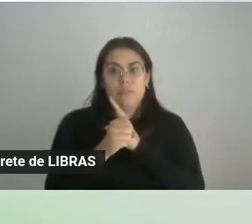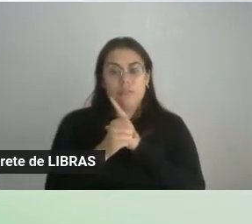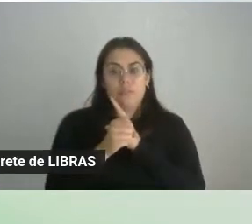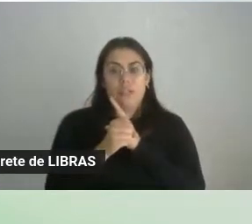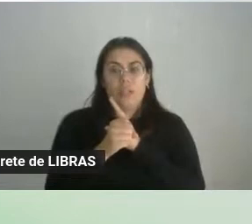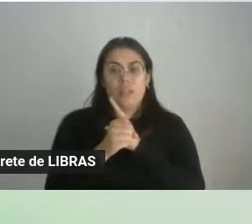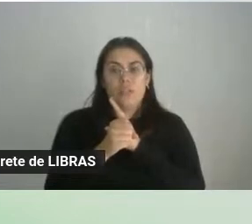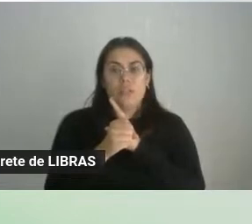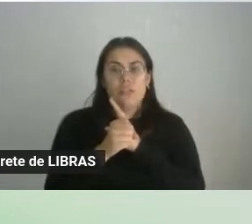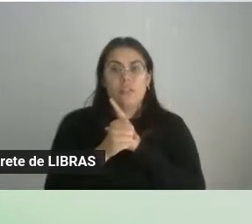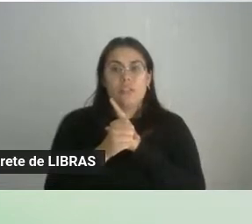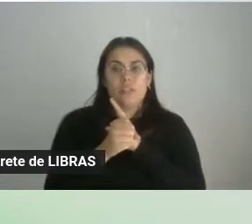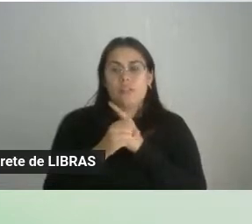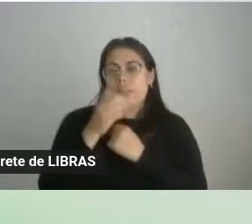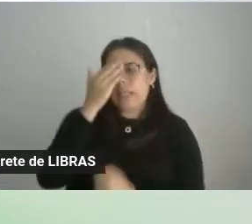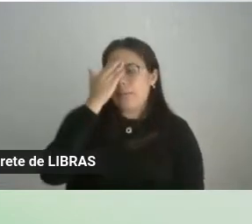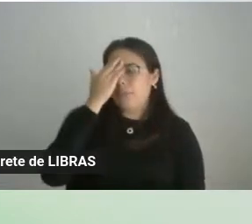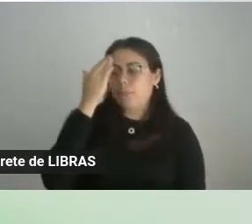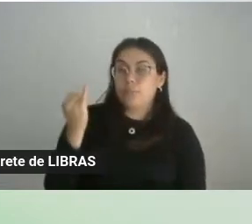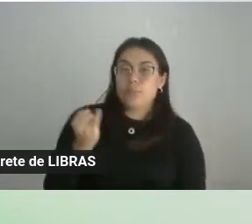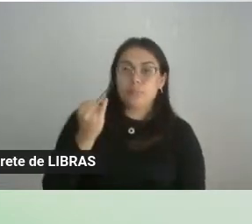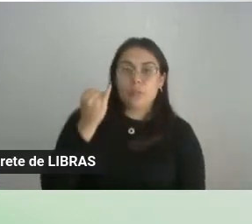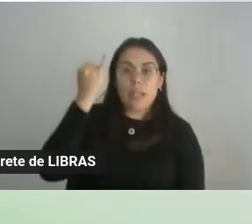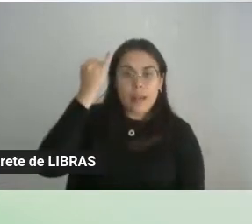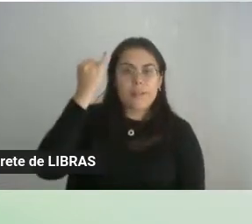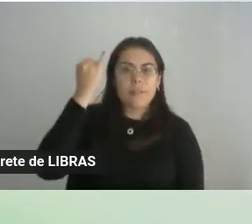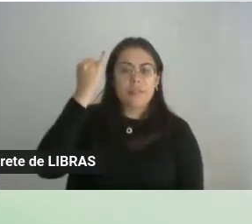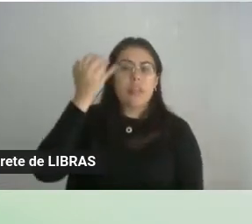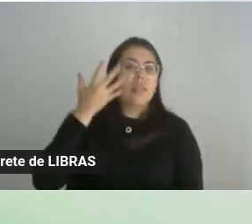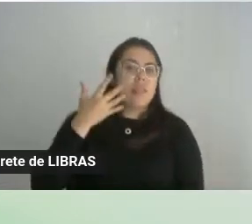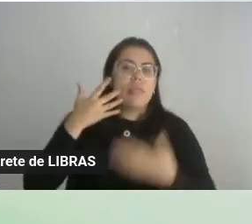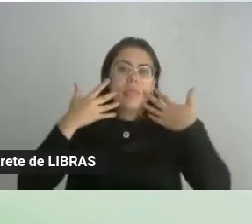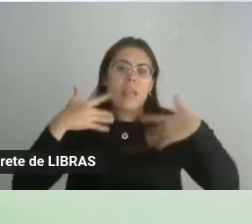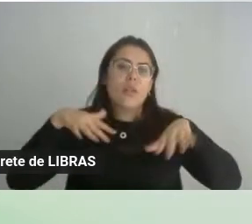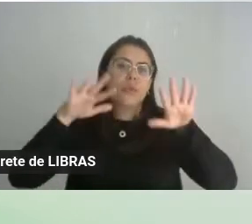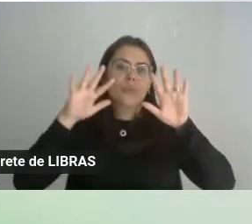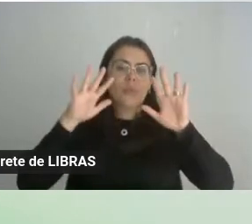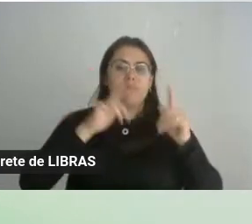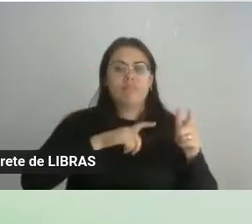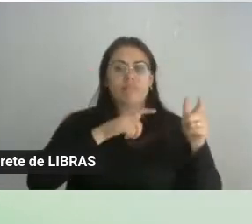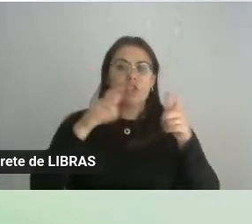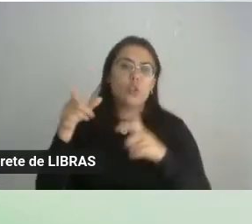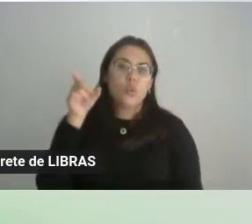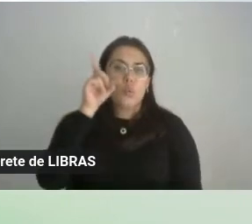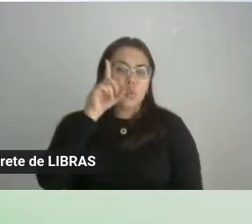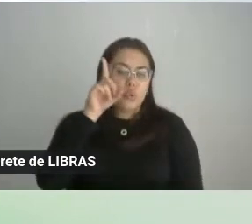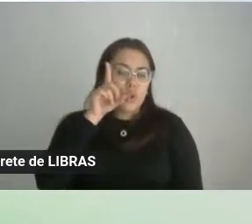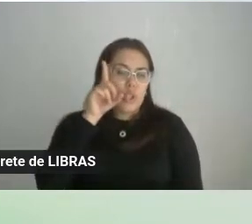importância muito grande de ser tratado com naturalidade no âmbito das escolas e no dia a dia das